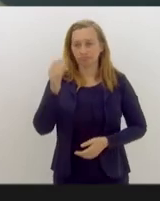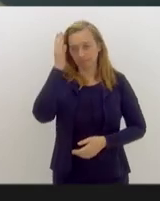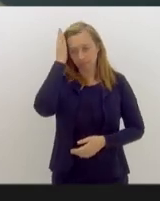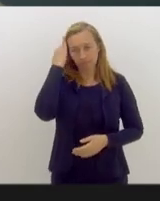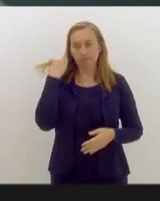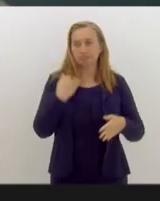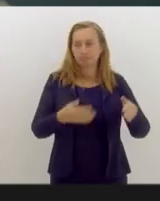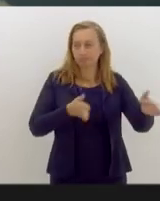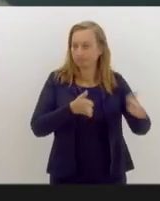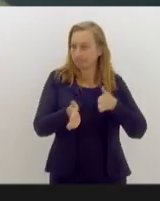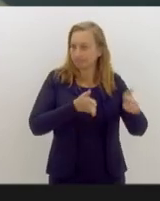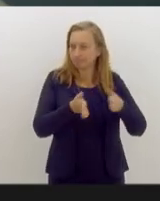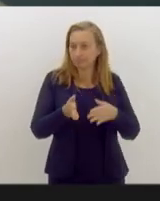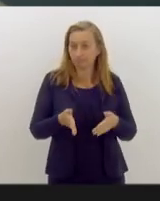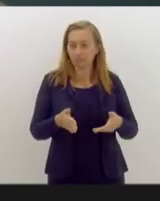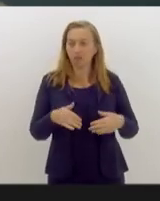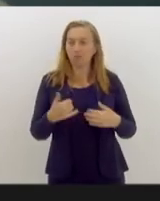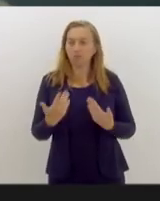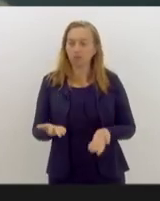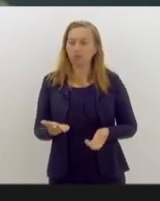esse período. Bom,